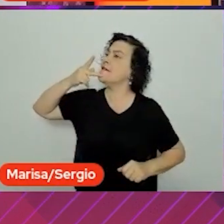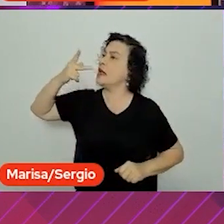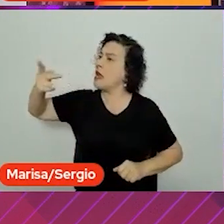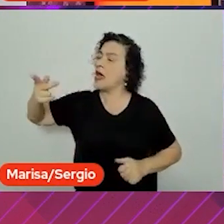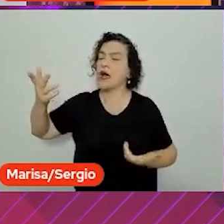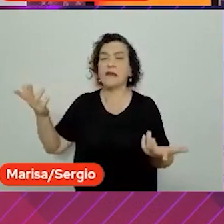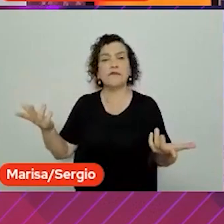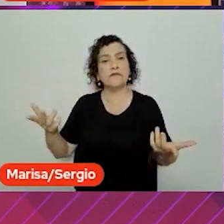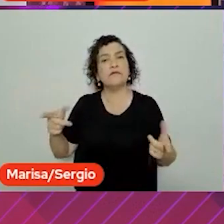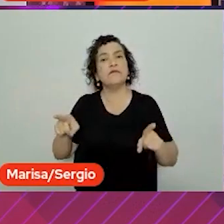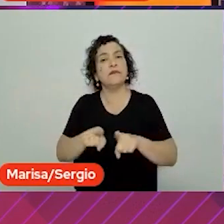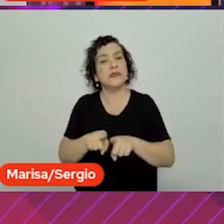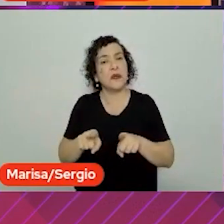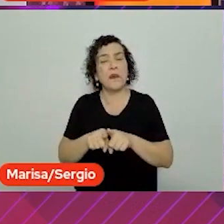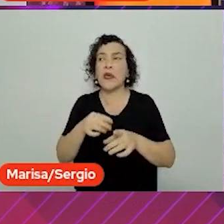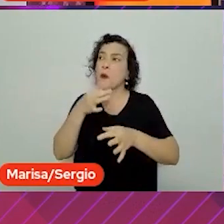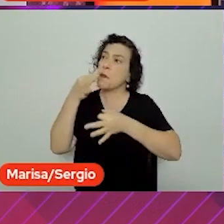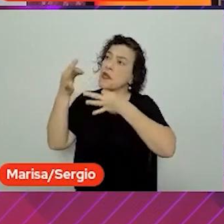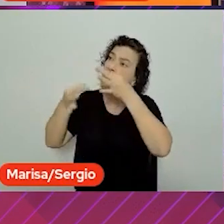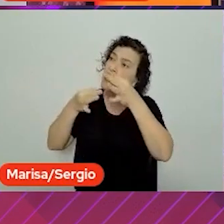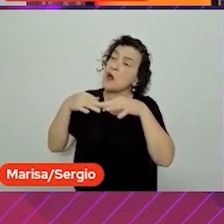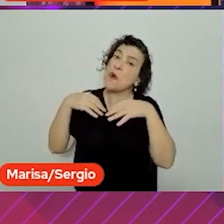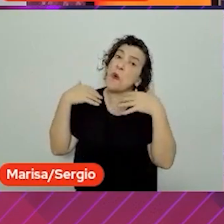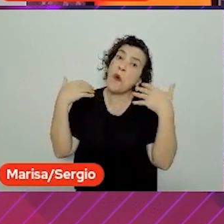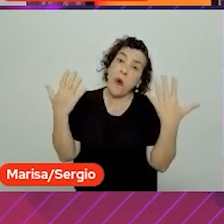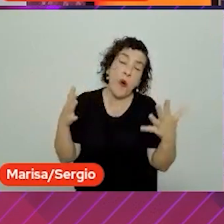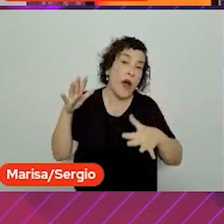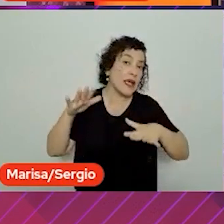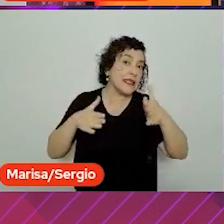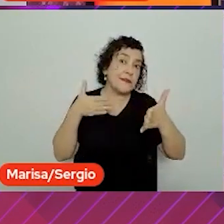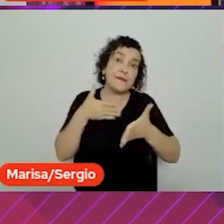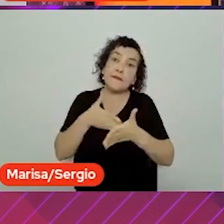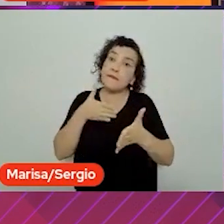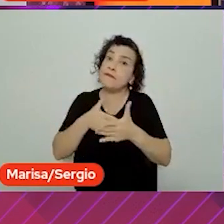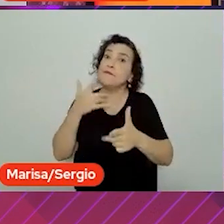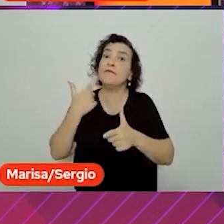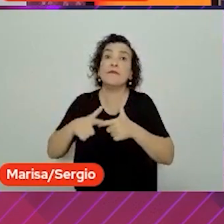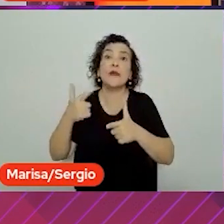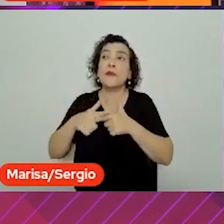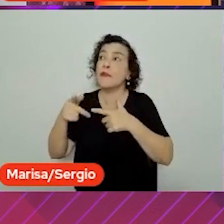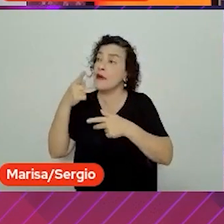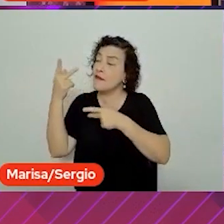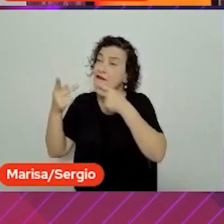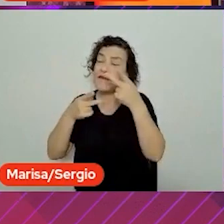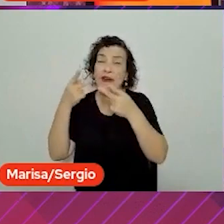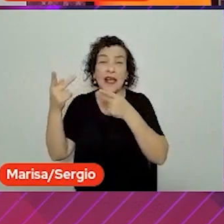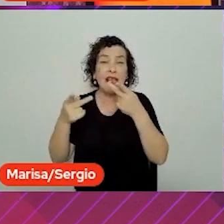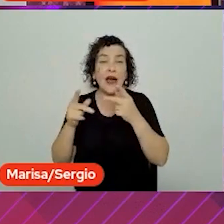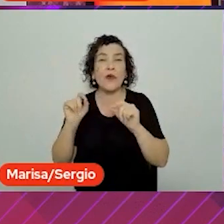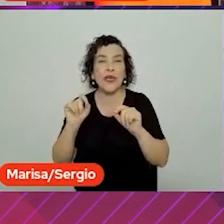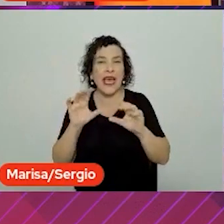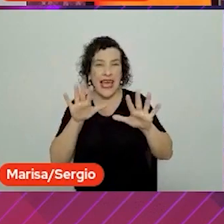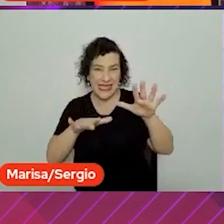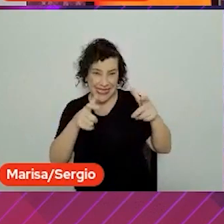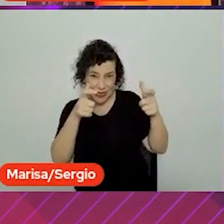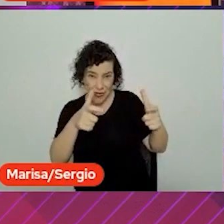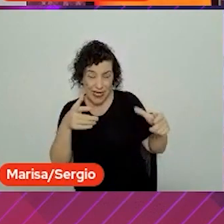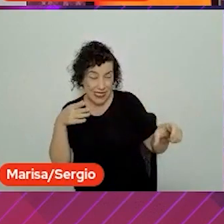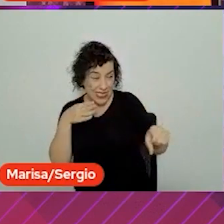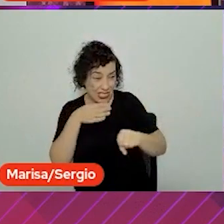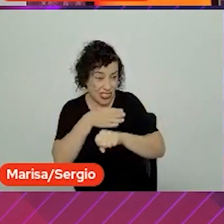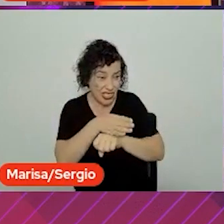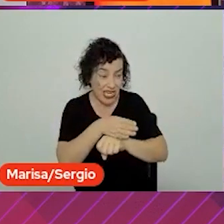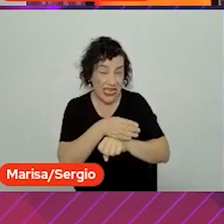suas, dificuldades, né. Então, não tem nada pior do que você chegar em um determinado lugar e você ficar